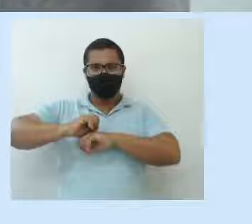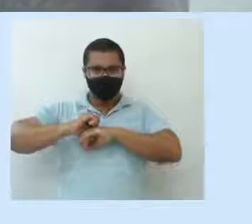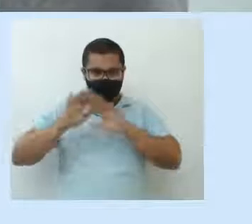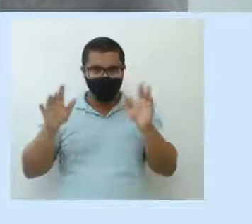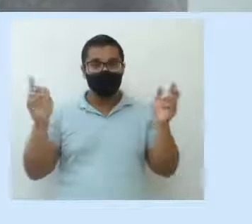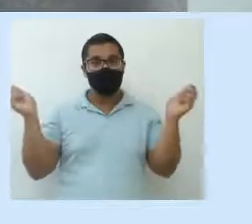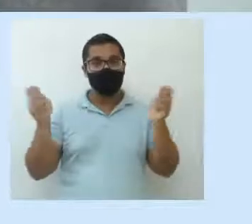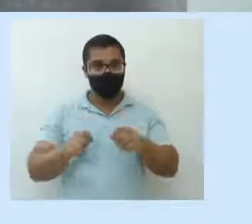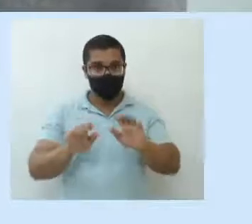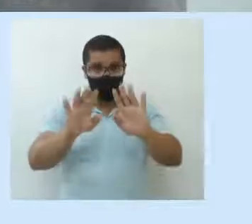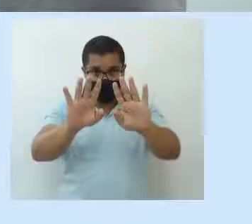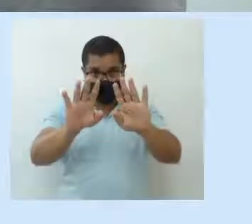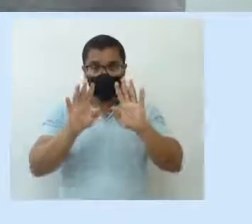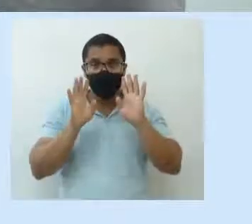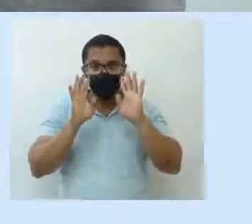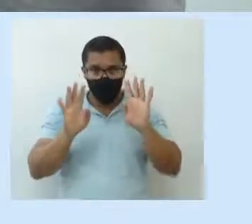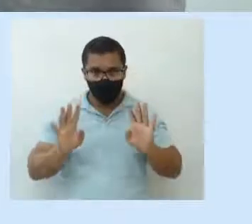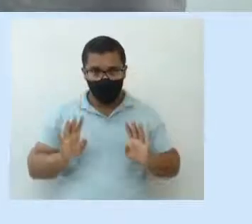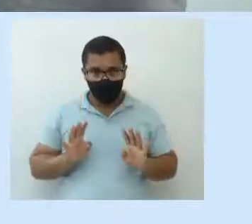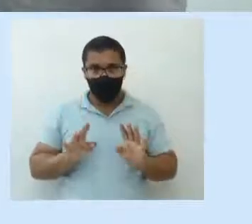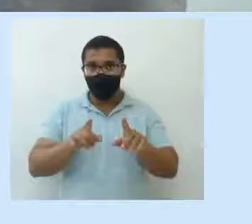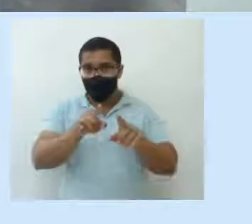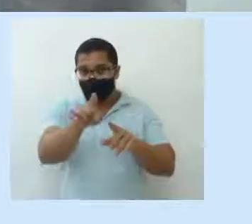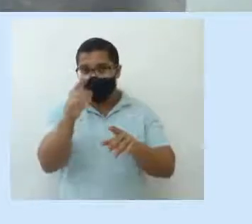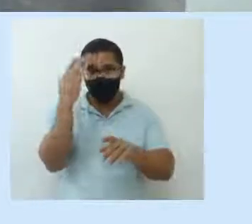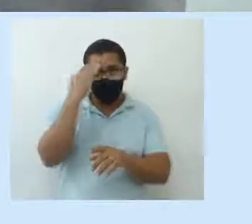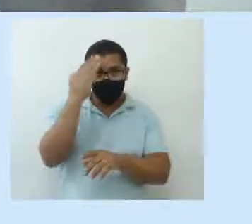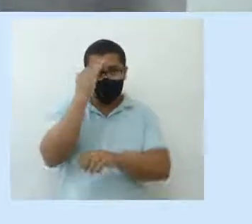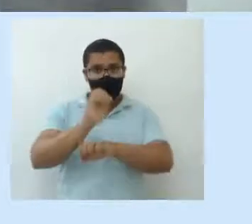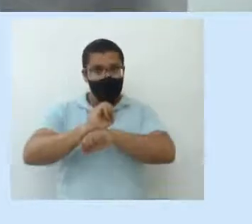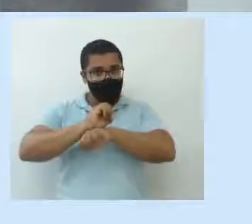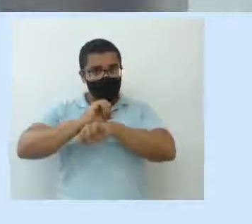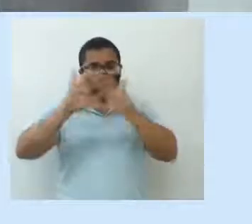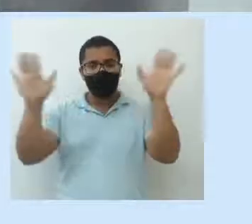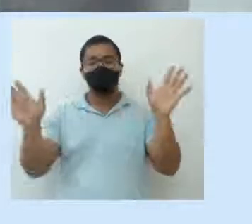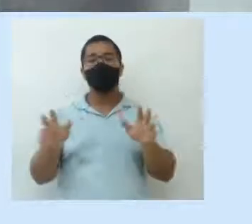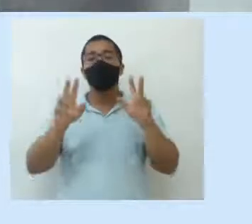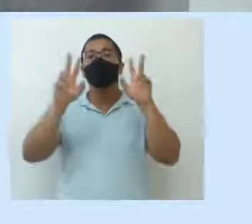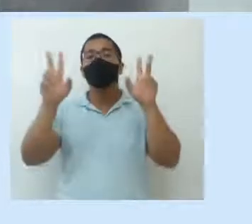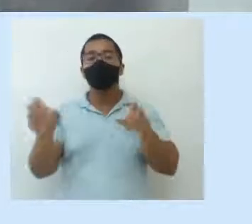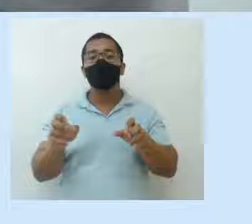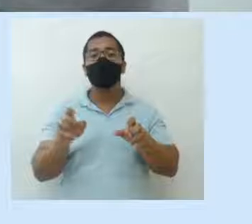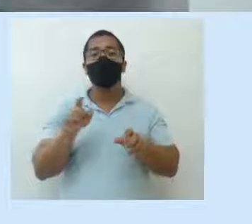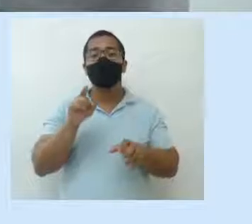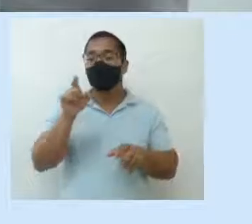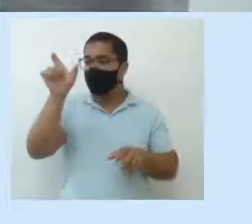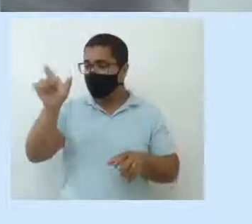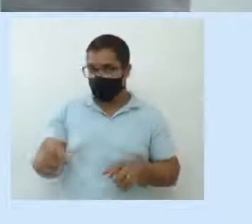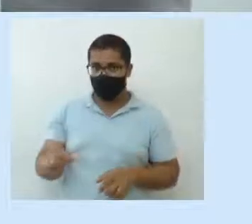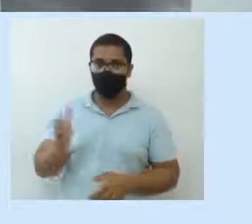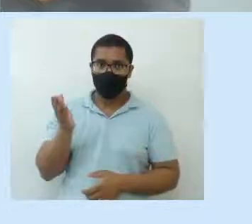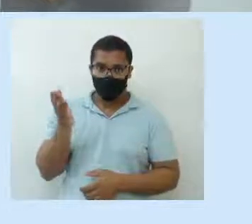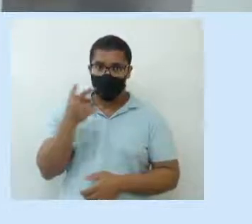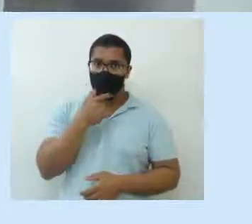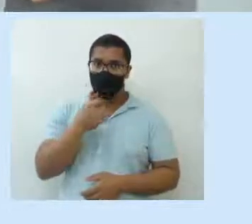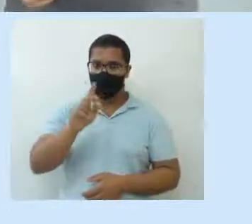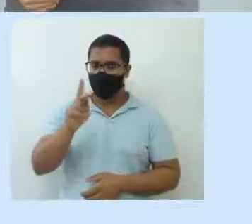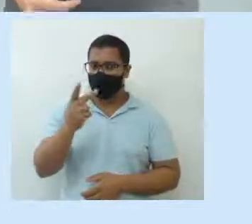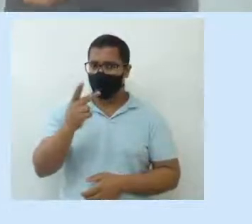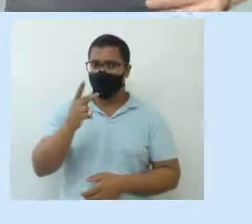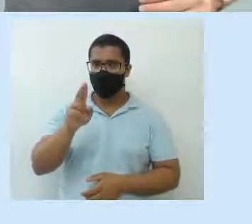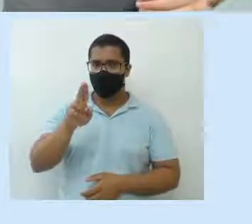bem esse ponto. Gostaria que vocês entendessem esse ponto como Husserl, ele coloca, a